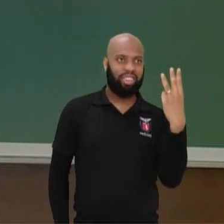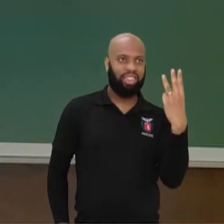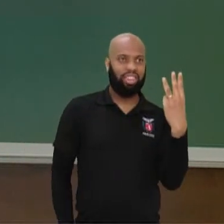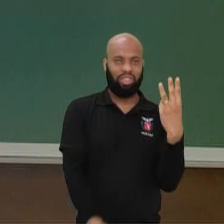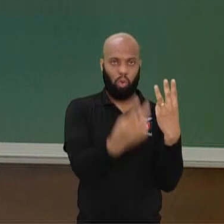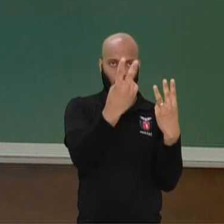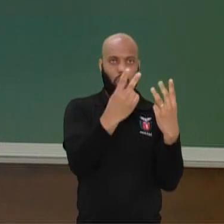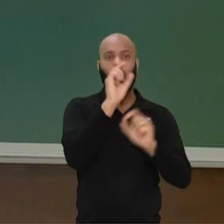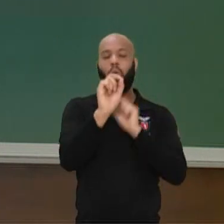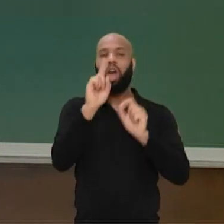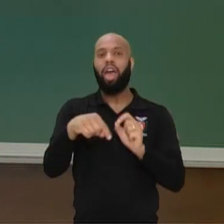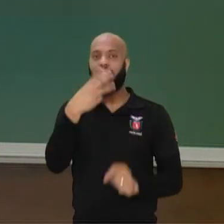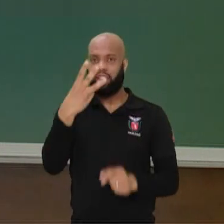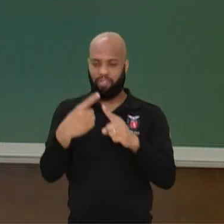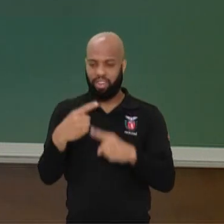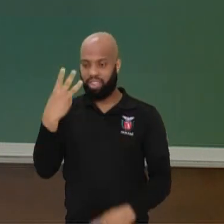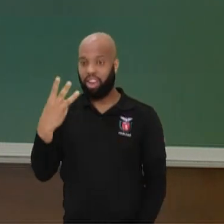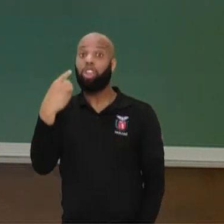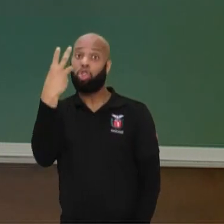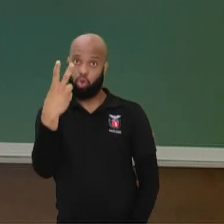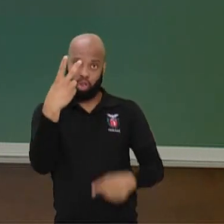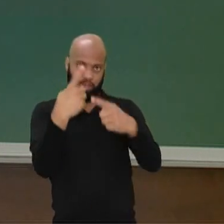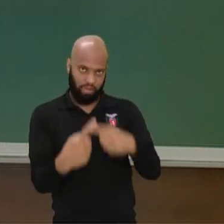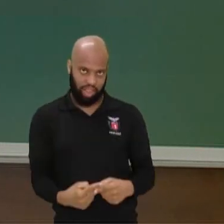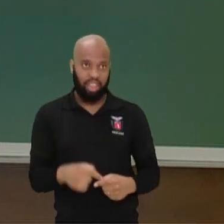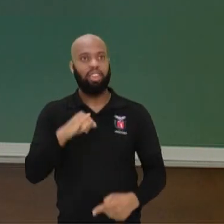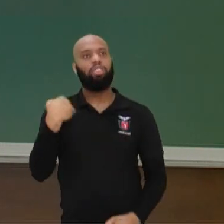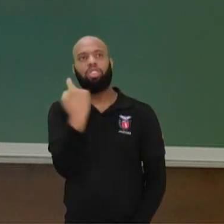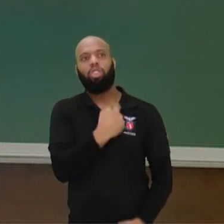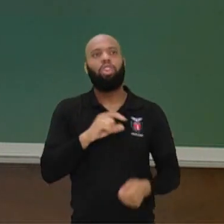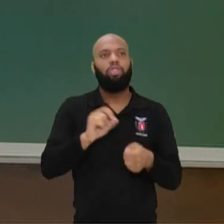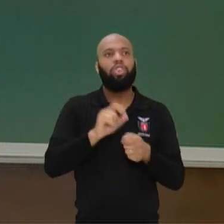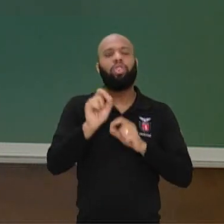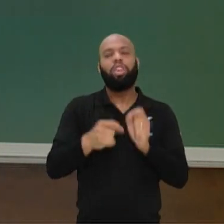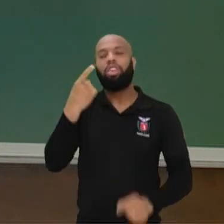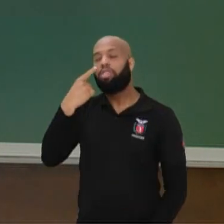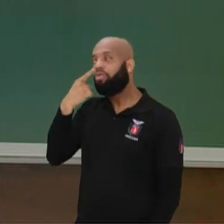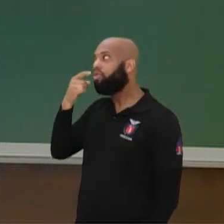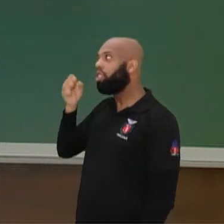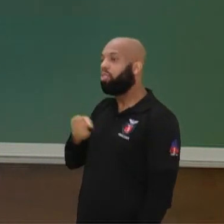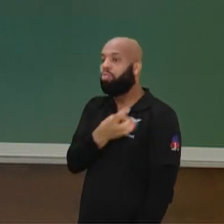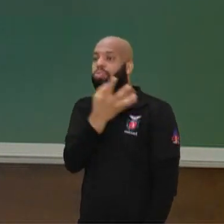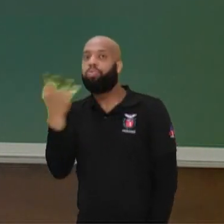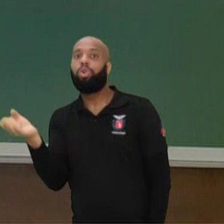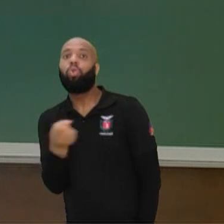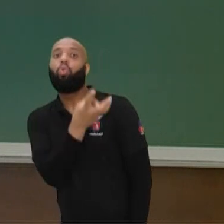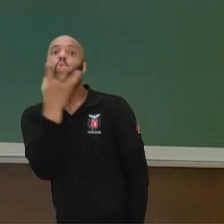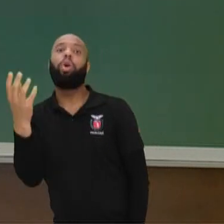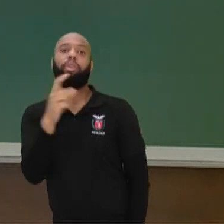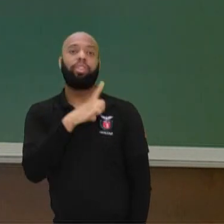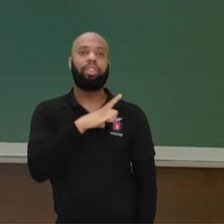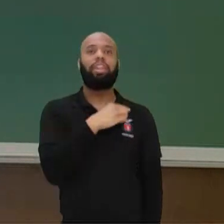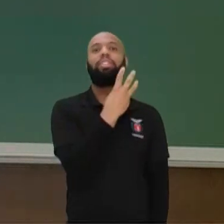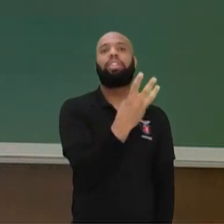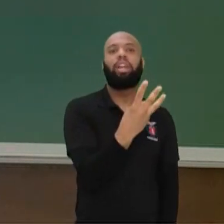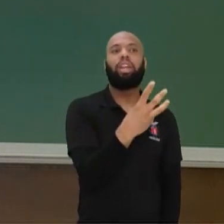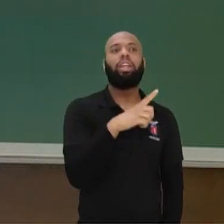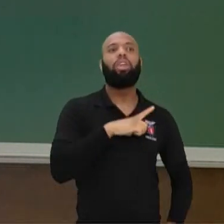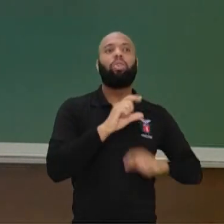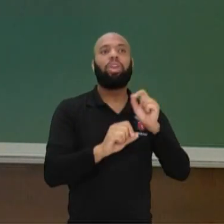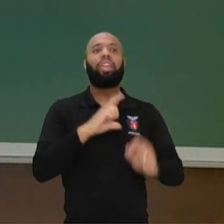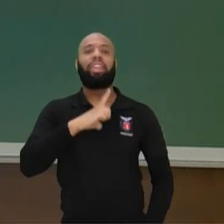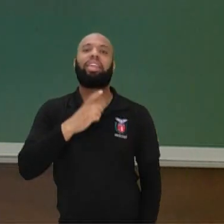vezes 3, 2 vezes. Então, se nós olharmos quantos 3 temos repetidos aqui, nós